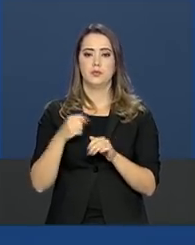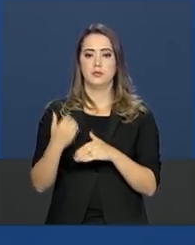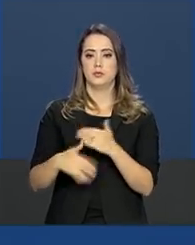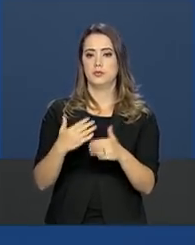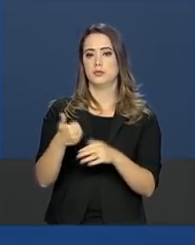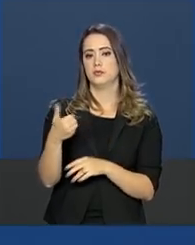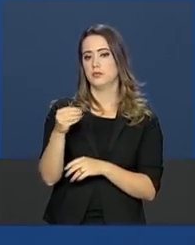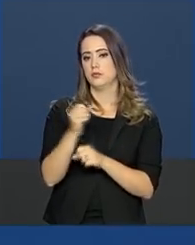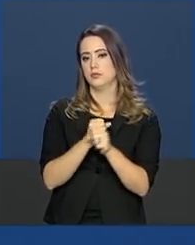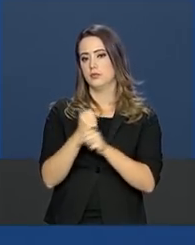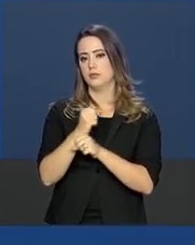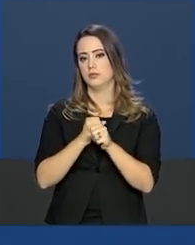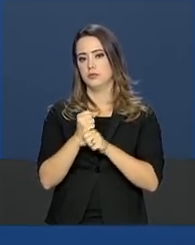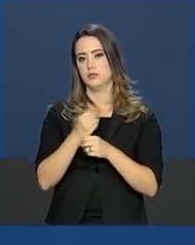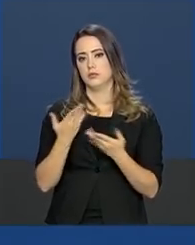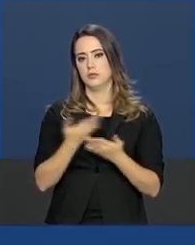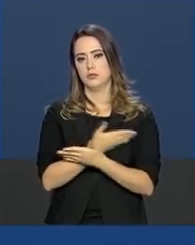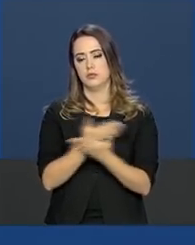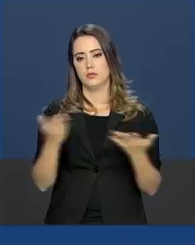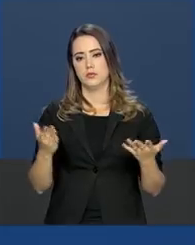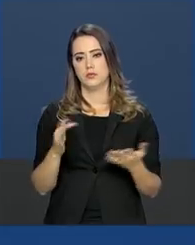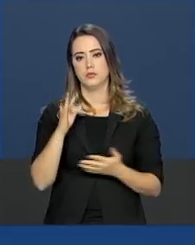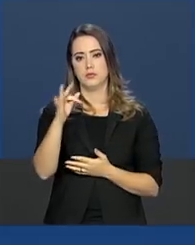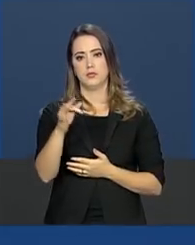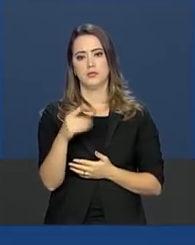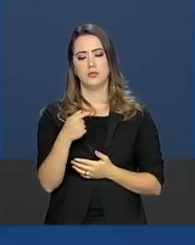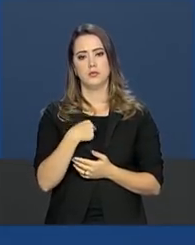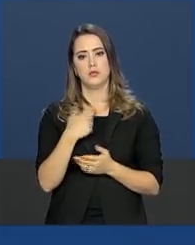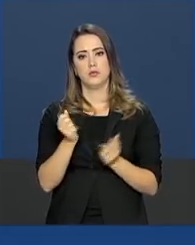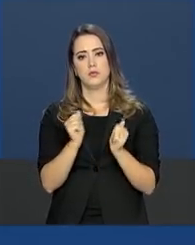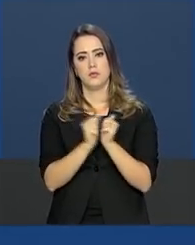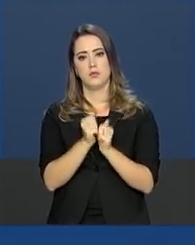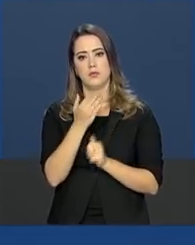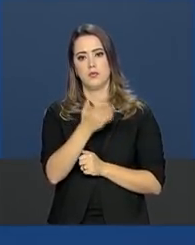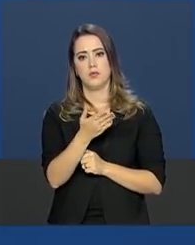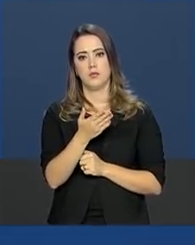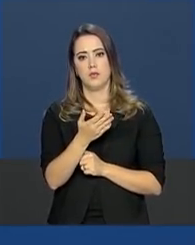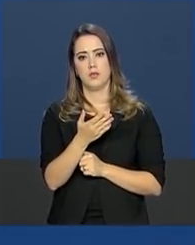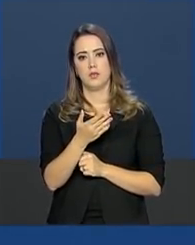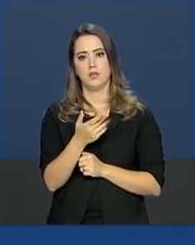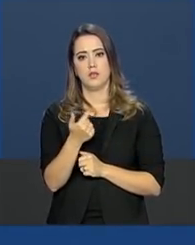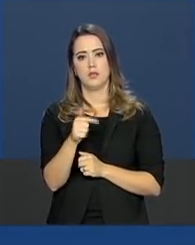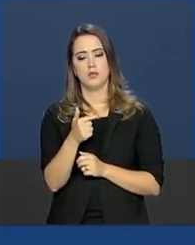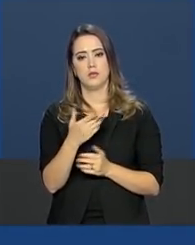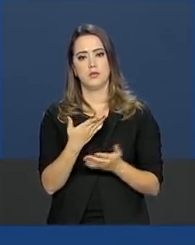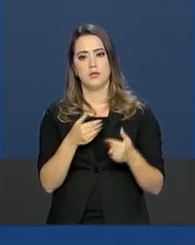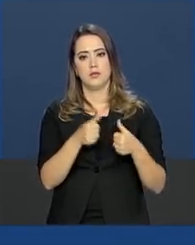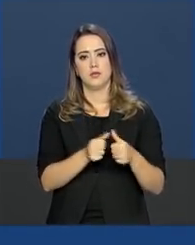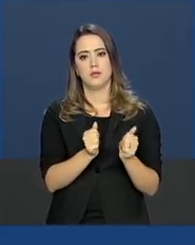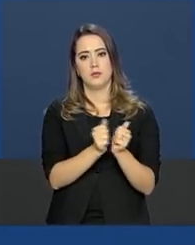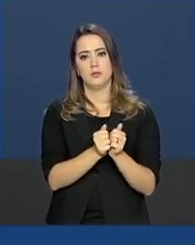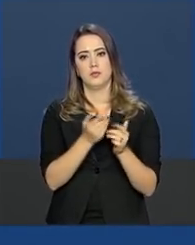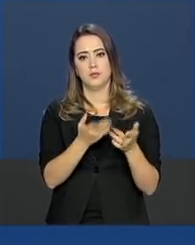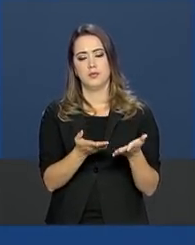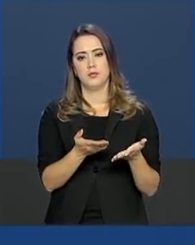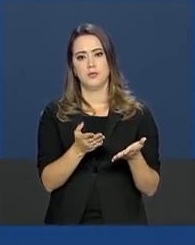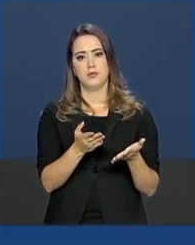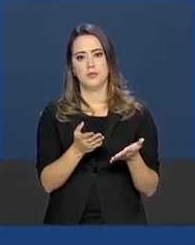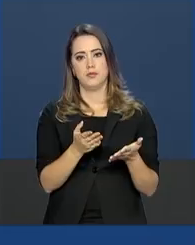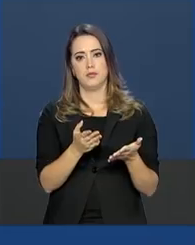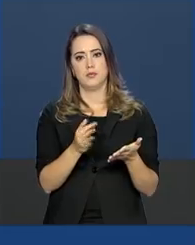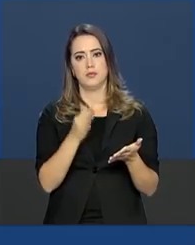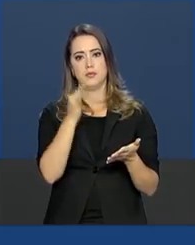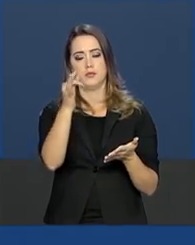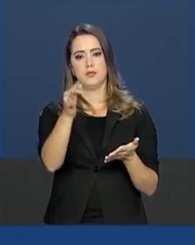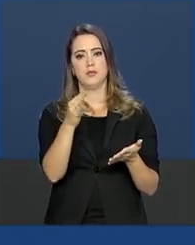daqui a 10 anos, os senhores estarão aqui, eu e o Beltrame e o Torquato não estaremos, mas os que